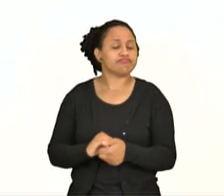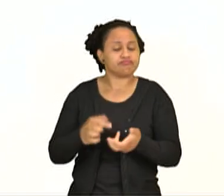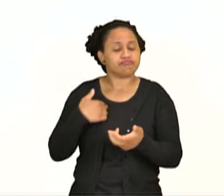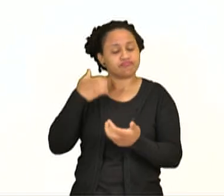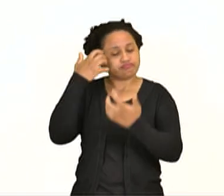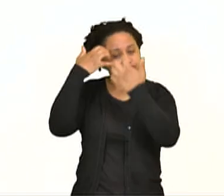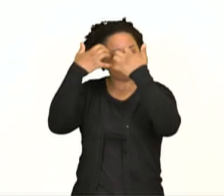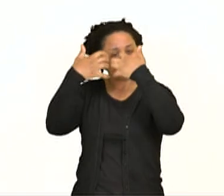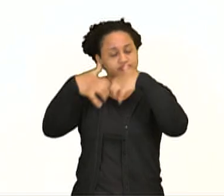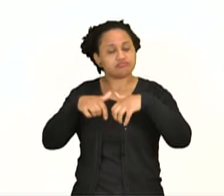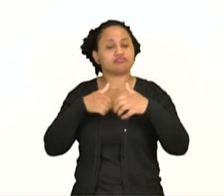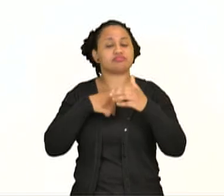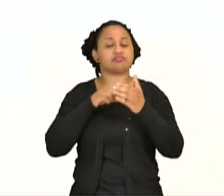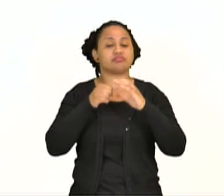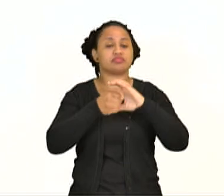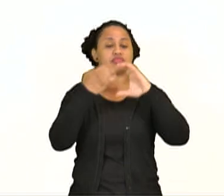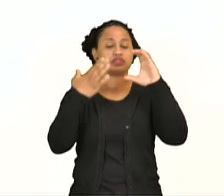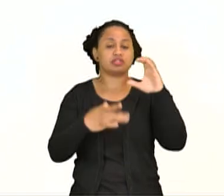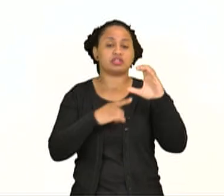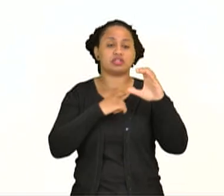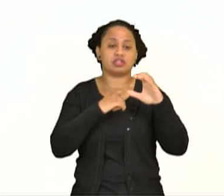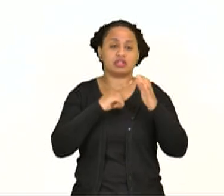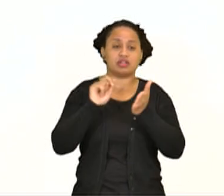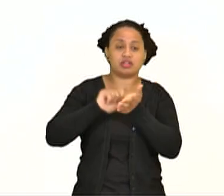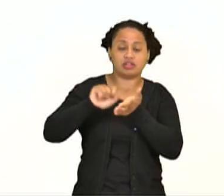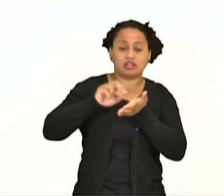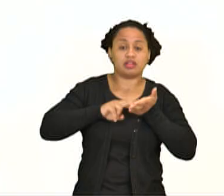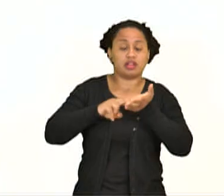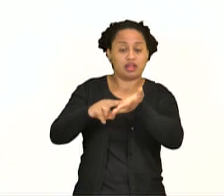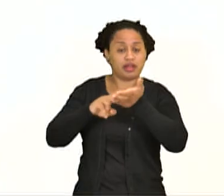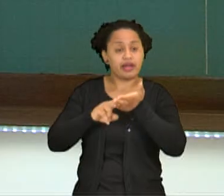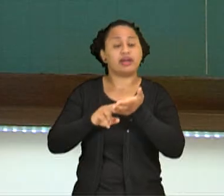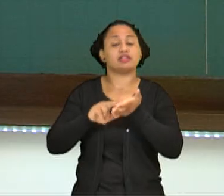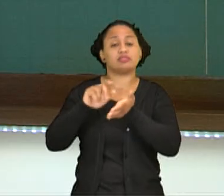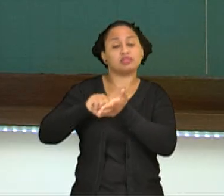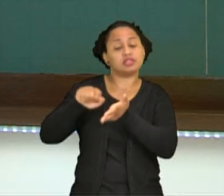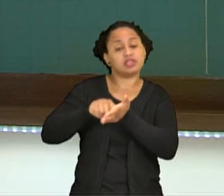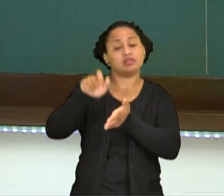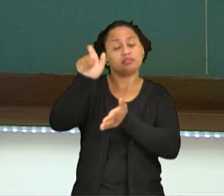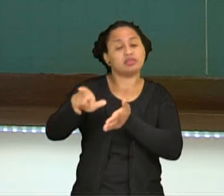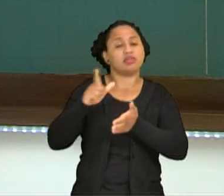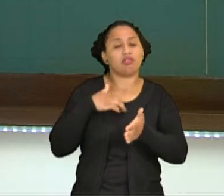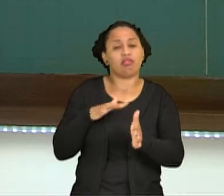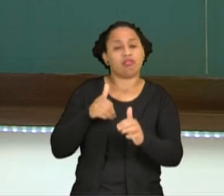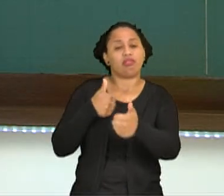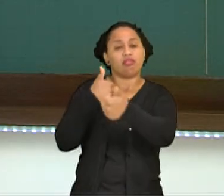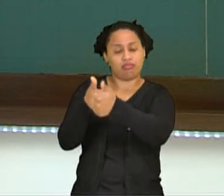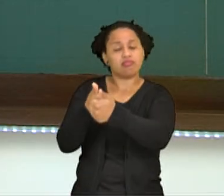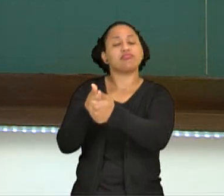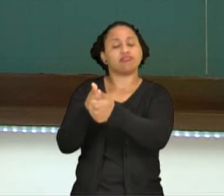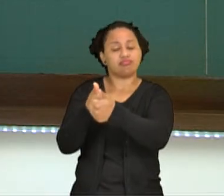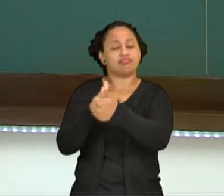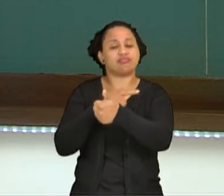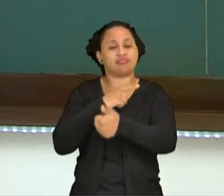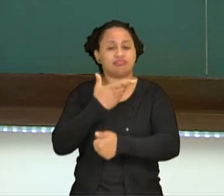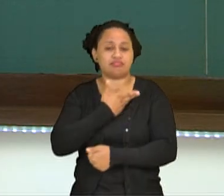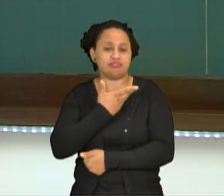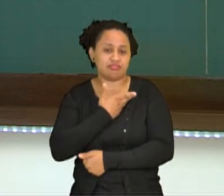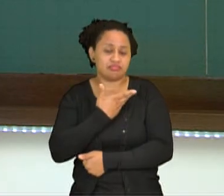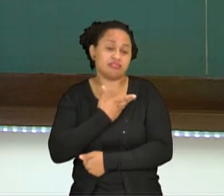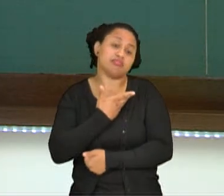nas características da carta pessoal, para quem eu escrevo, né, com uma pessoa que eu tenho mais proximidade, ou uma amizade, até